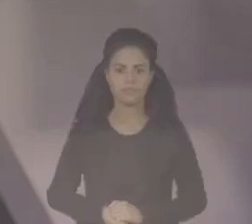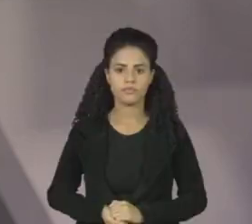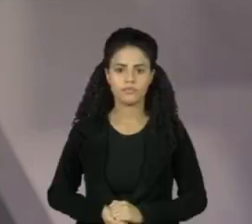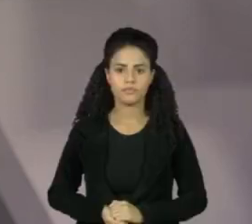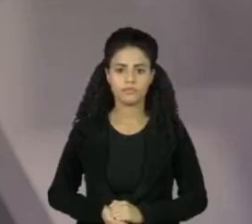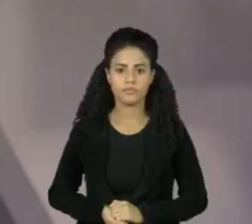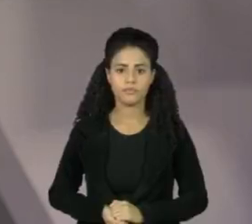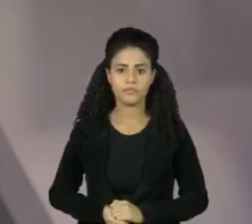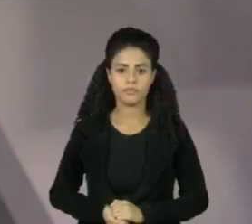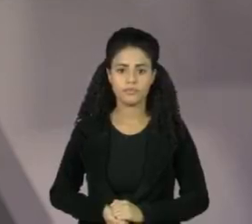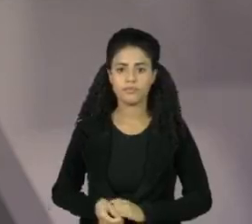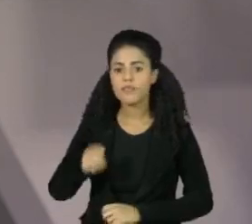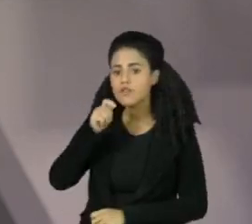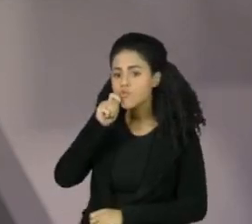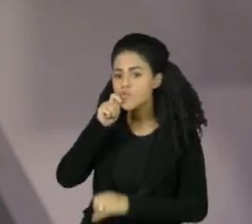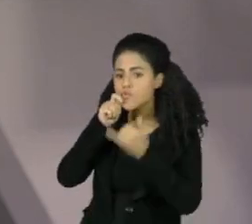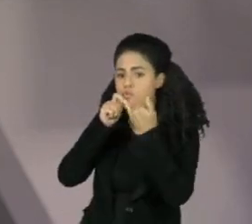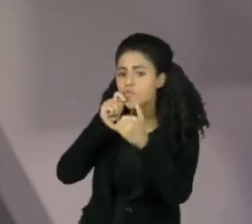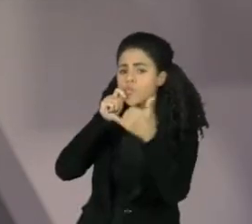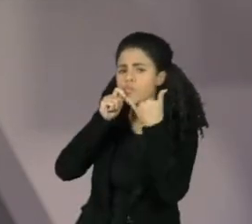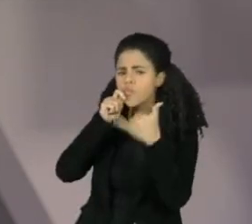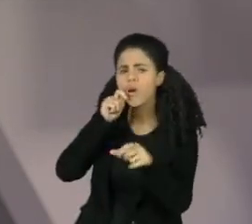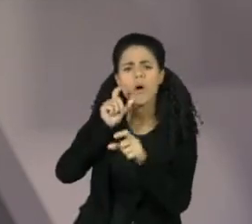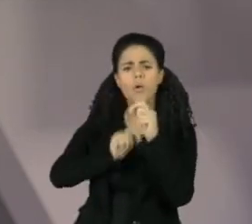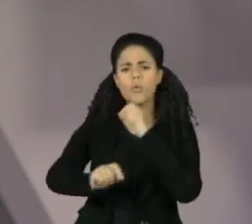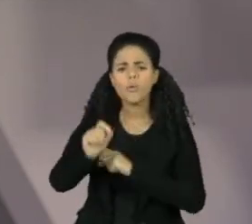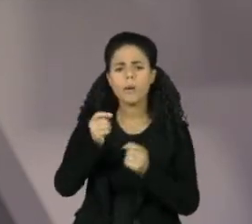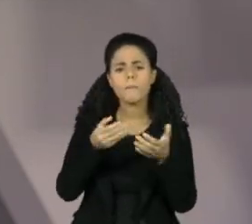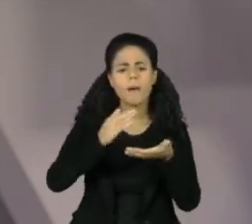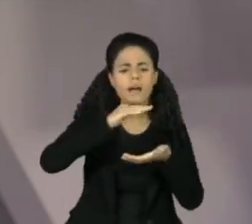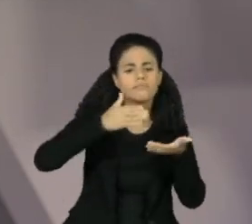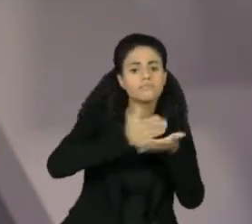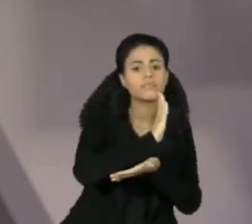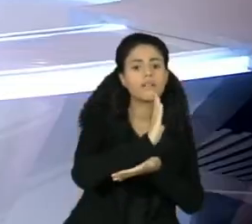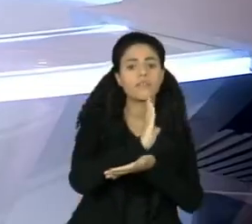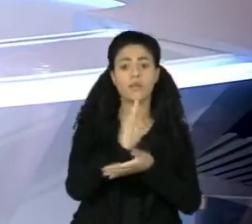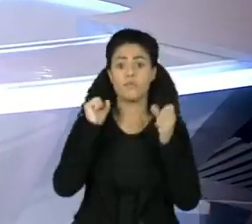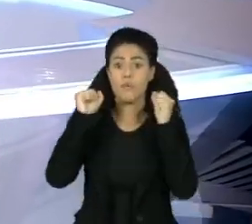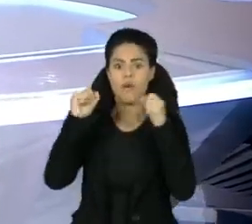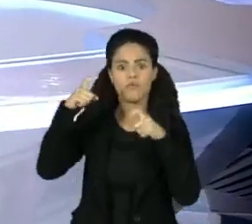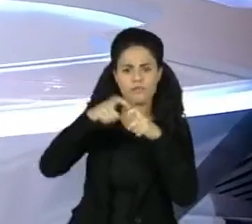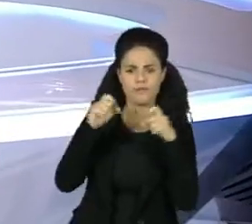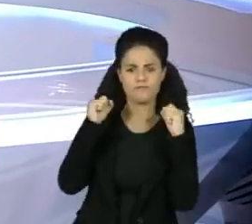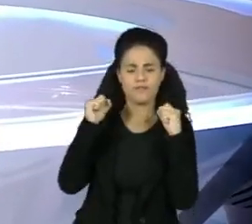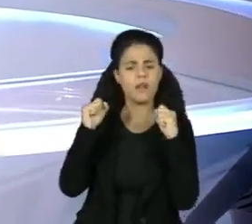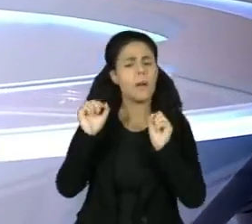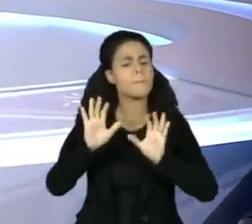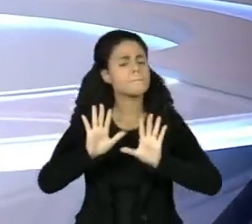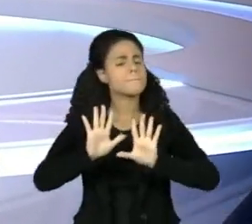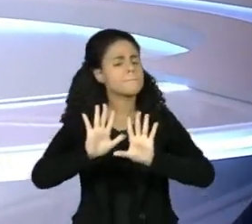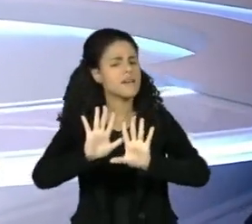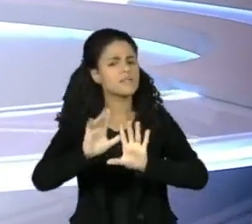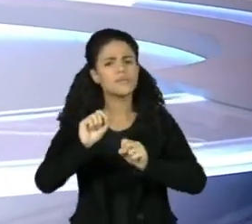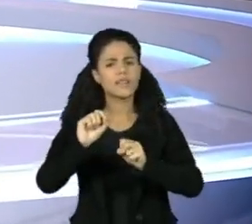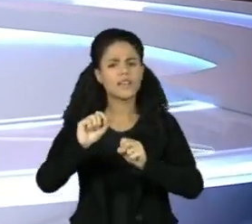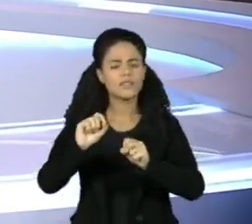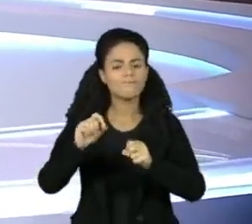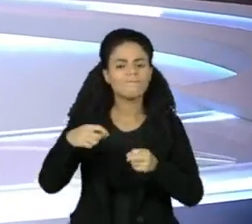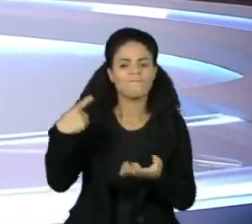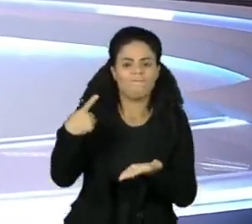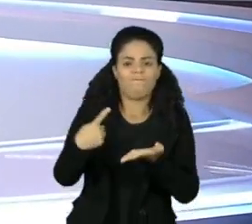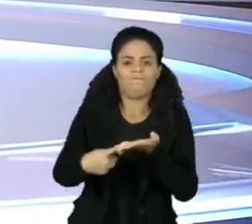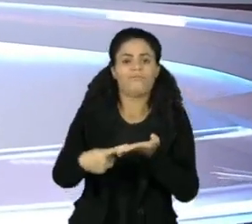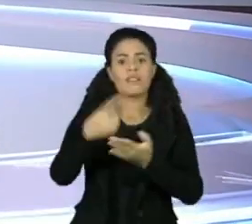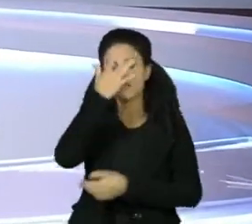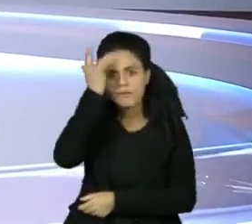A proibição do cigarro eletrônico pela Anvisa é comemorada pelos médicos da área. Mas lança um desafio para as